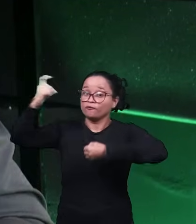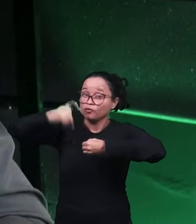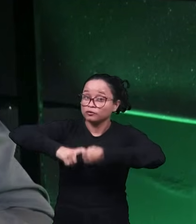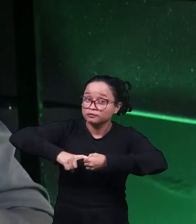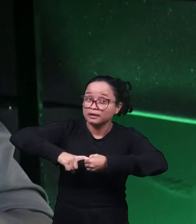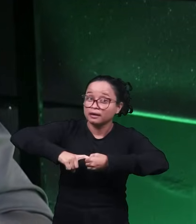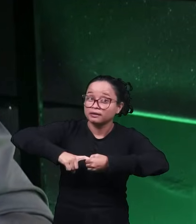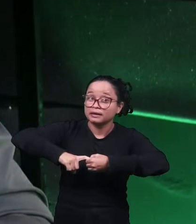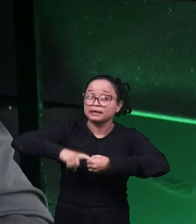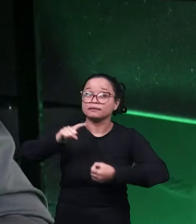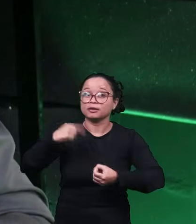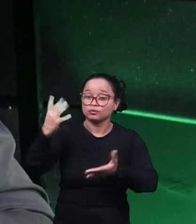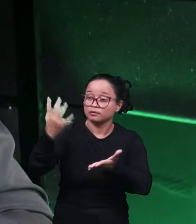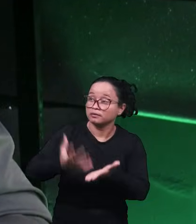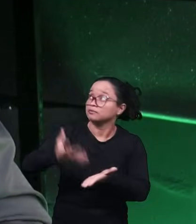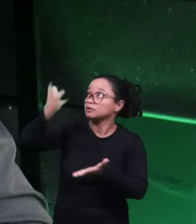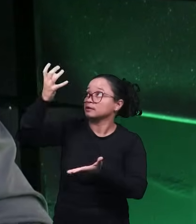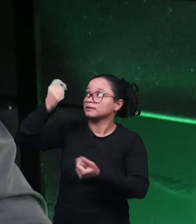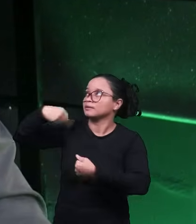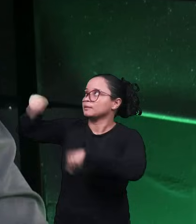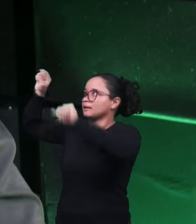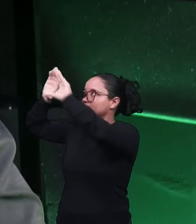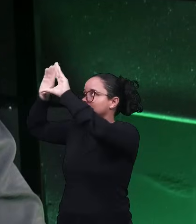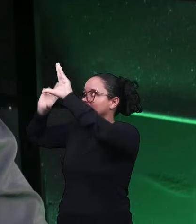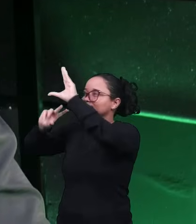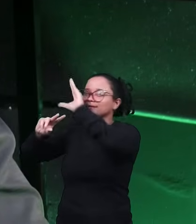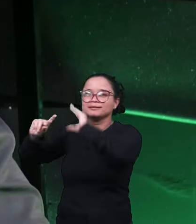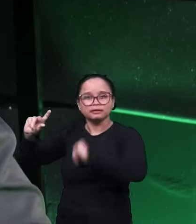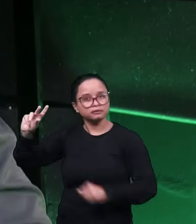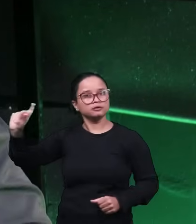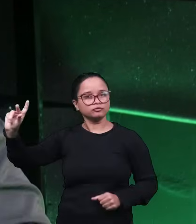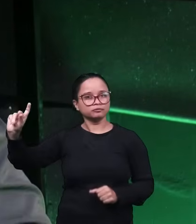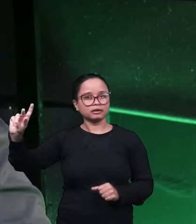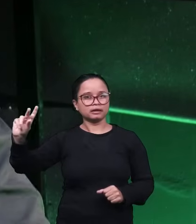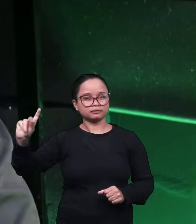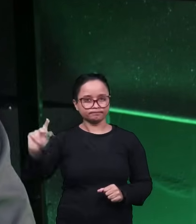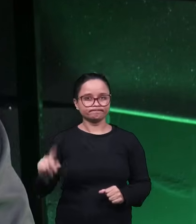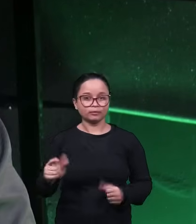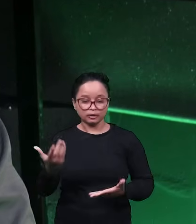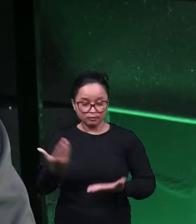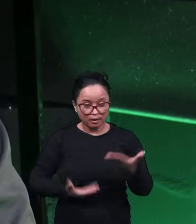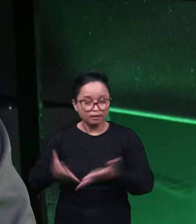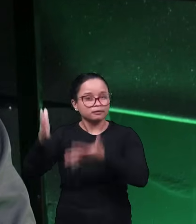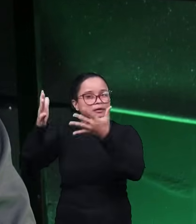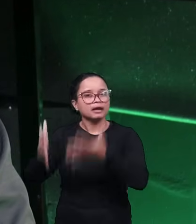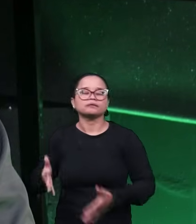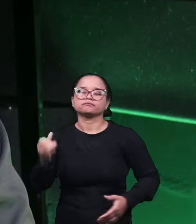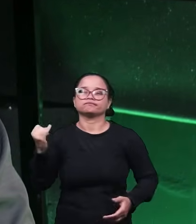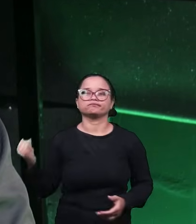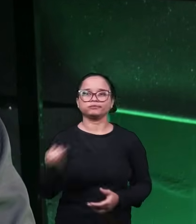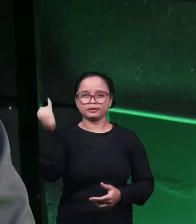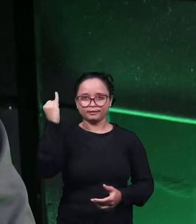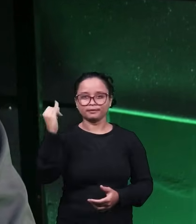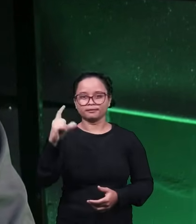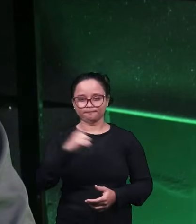voltar e vai nos levar para uma terra que mana leite e mel, que para a igreja é a eternidade. Sim. É importante